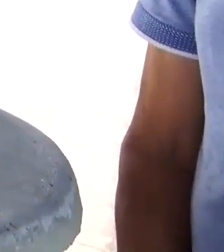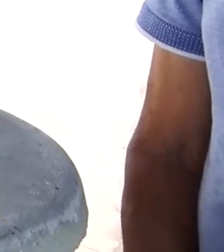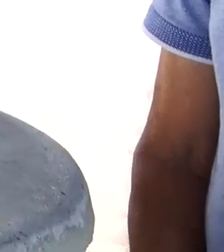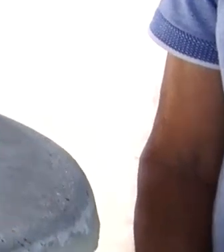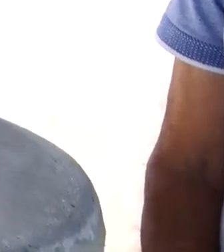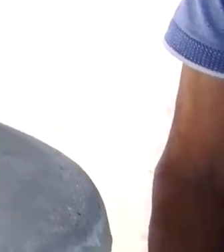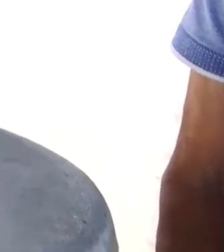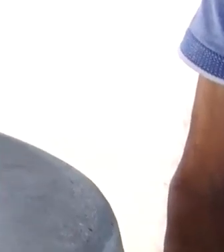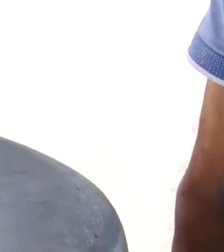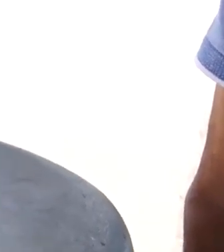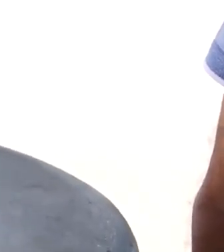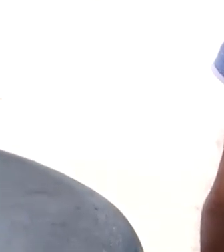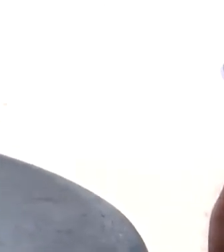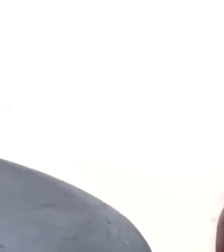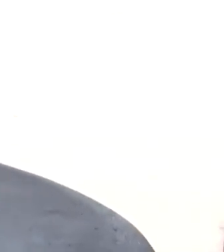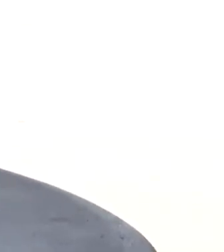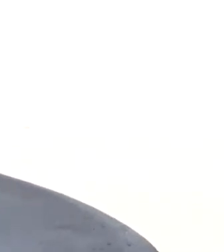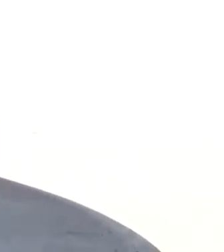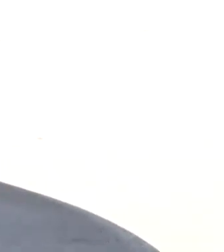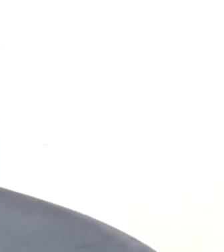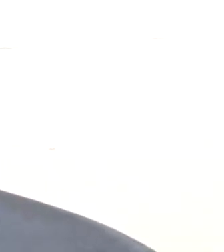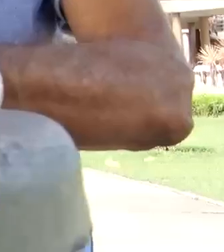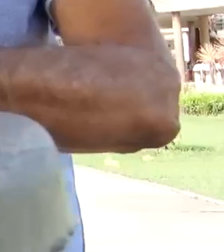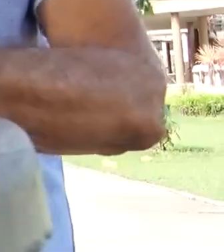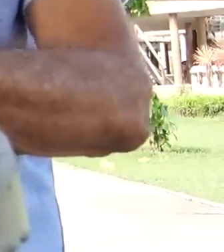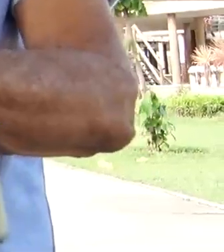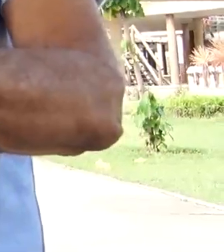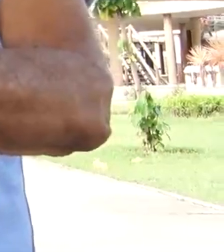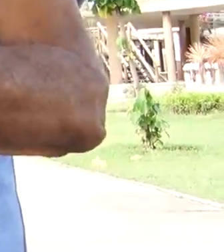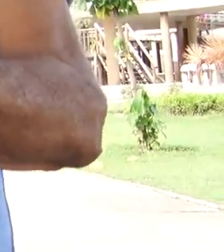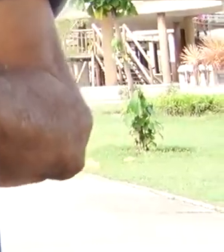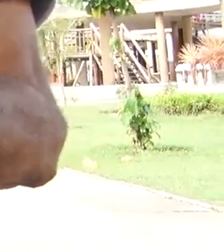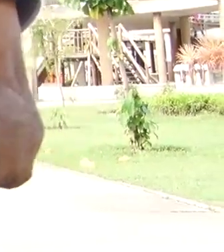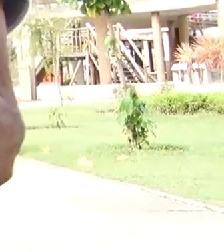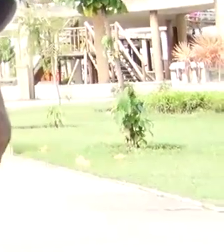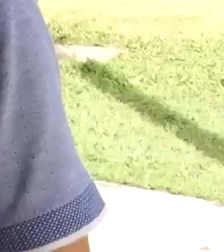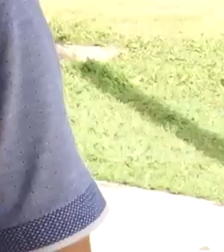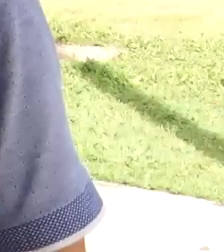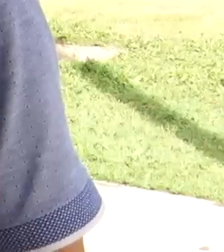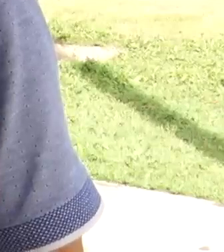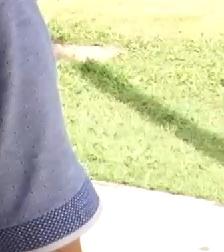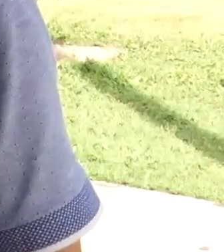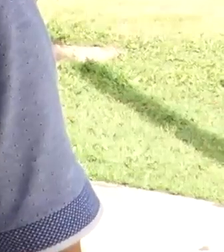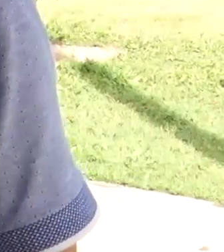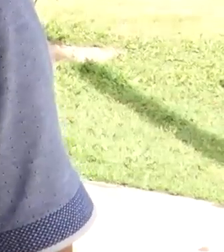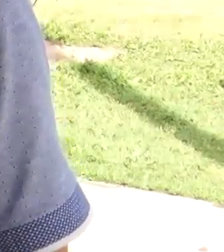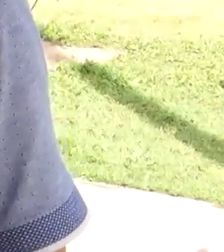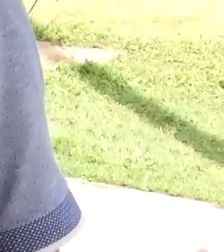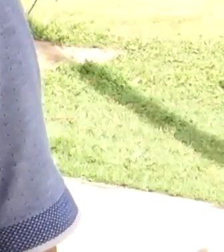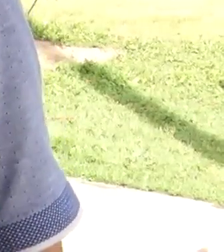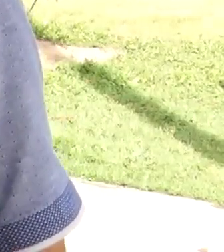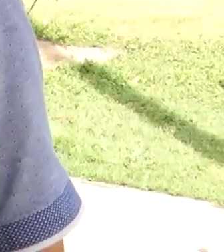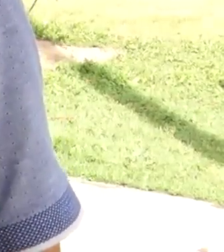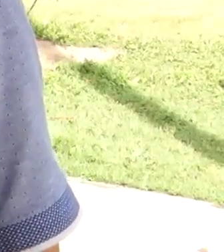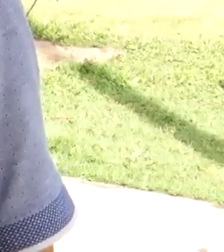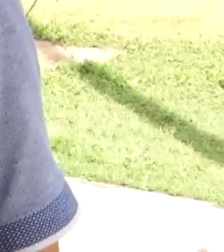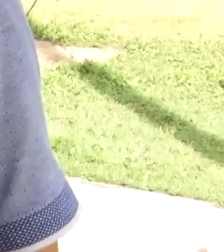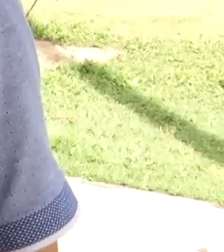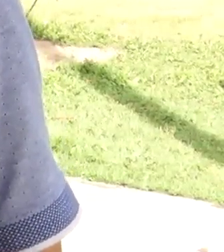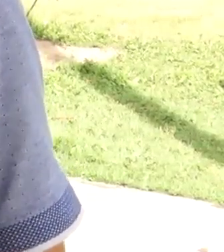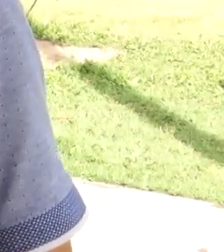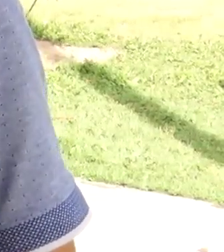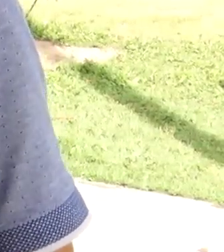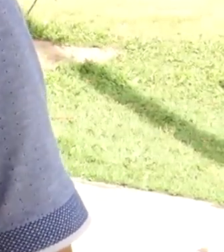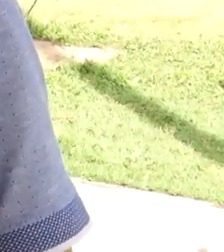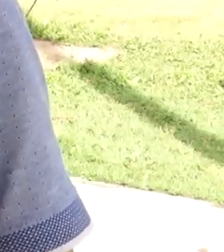26 acadêmicos que levam através de seus contos o estímulo da imaginação. Fundamos a academia com